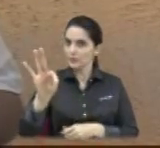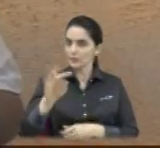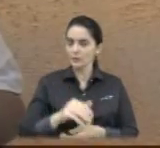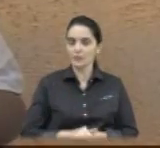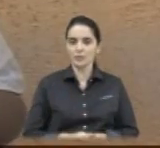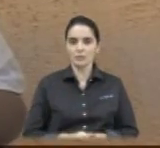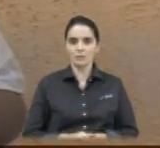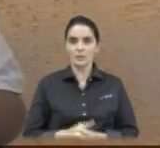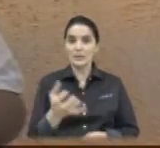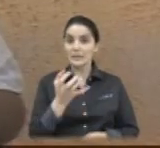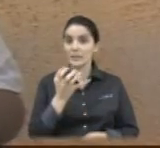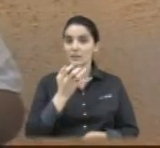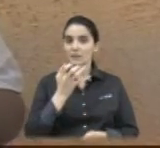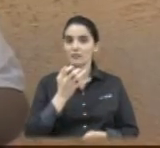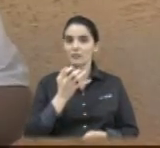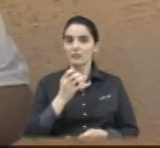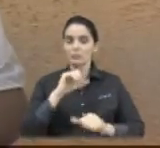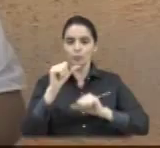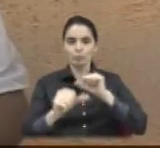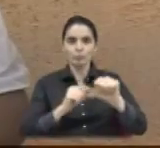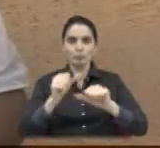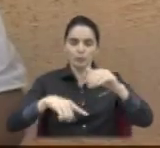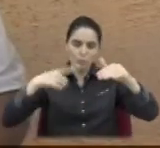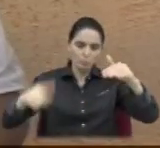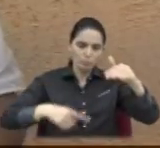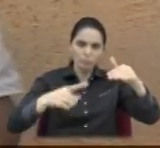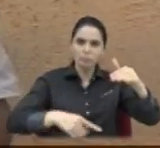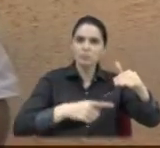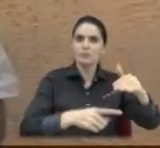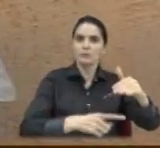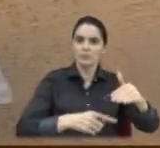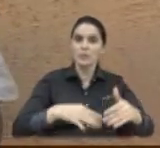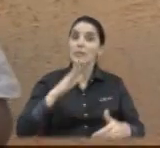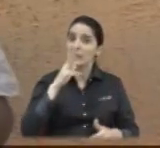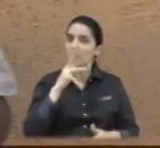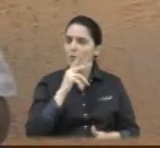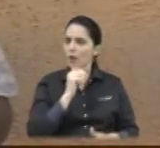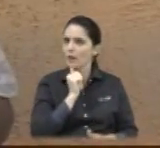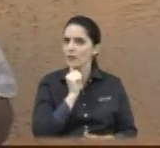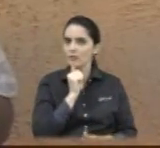profunda demanda tempo vontade e amor